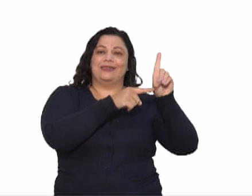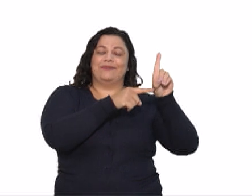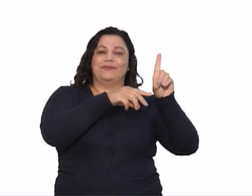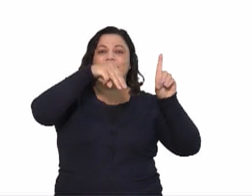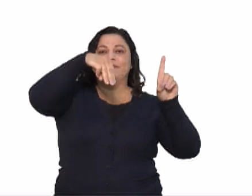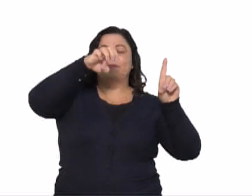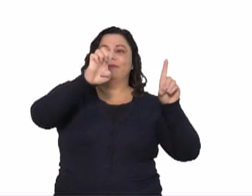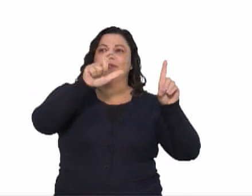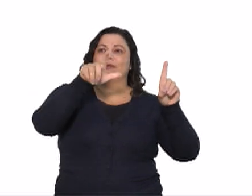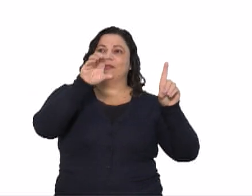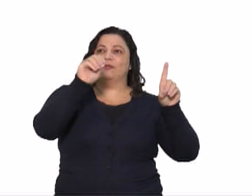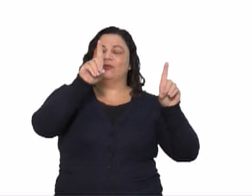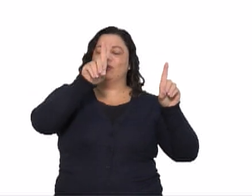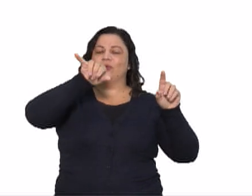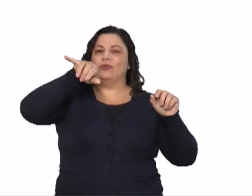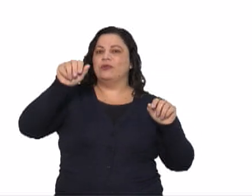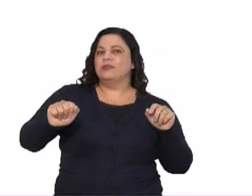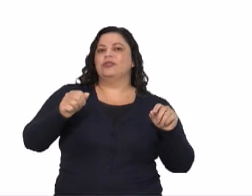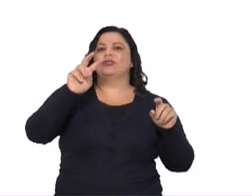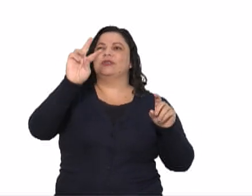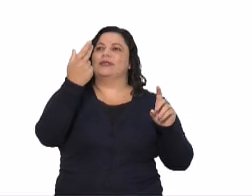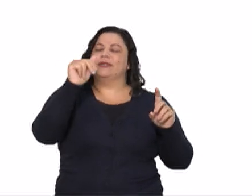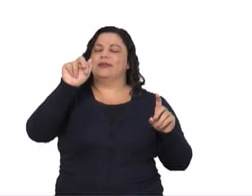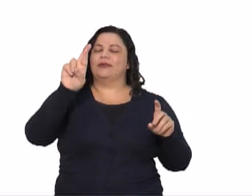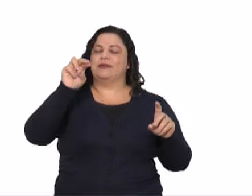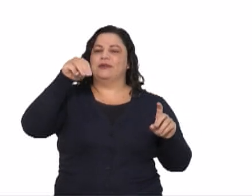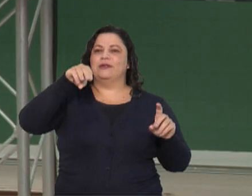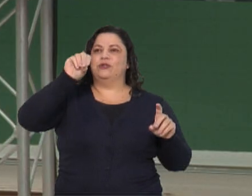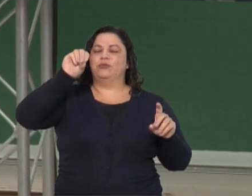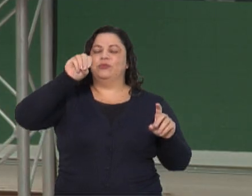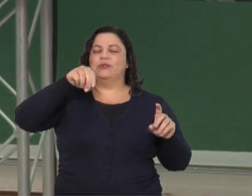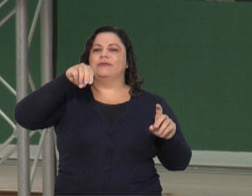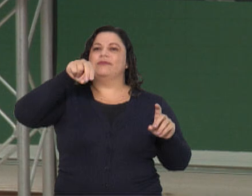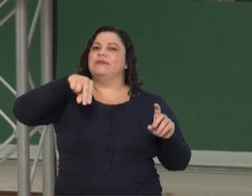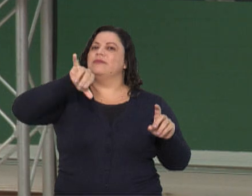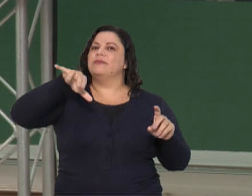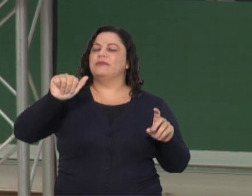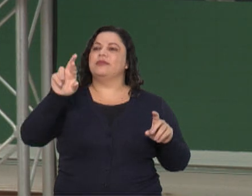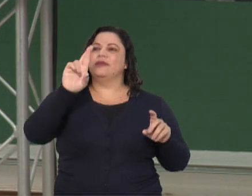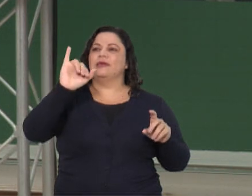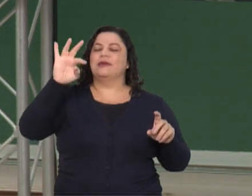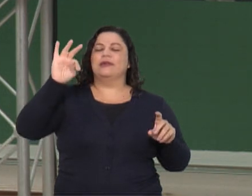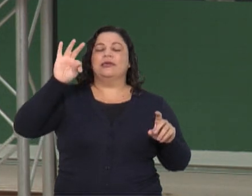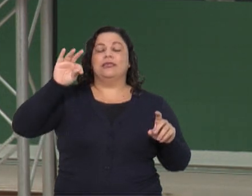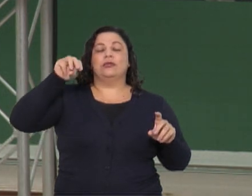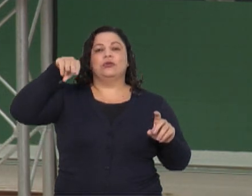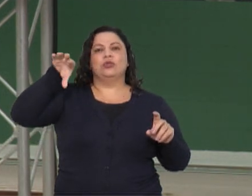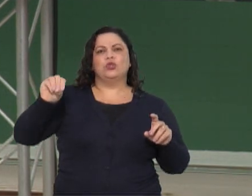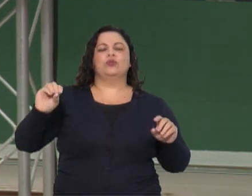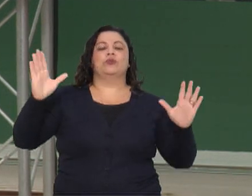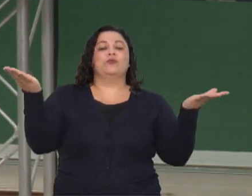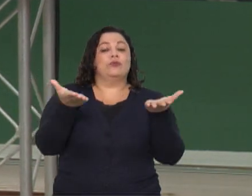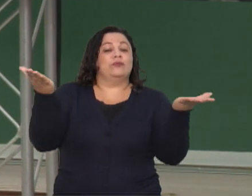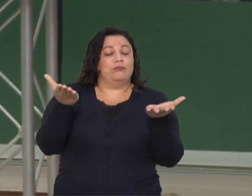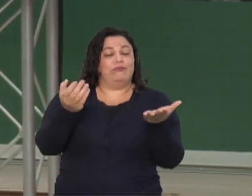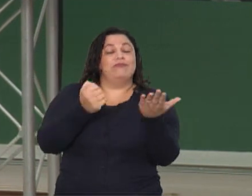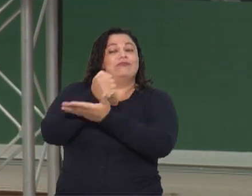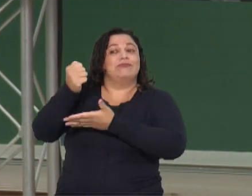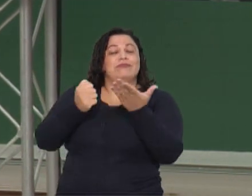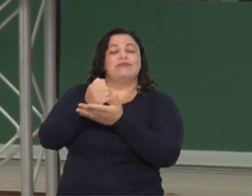é a D, melodia, harmonia e ritmo. Foi o básico que a gente aprendeu na aula de hoje. Vamos para a próxima.